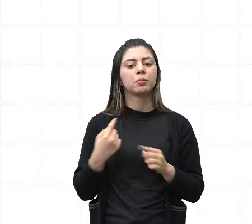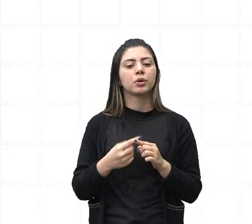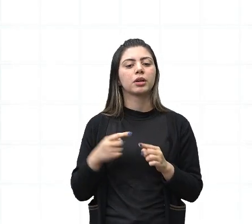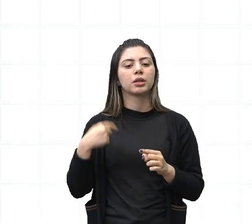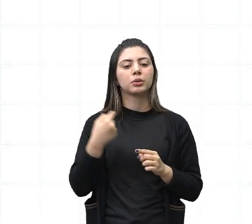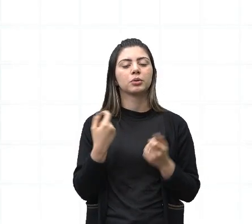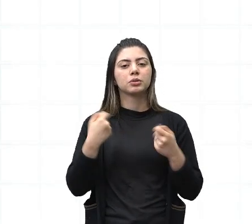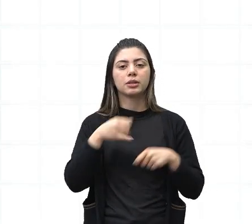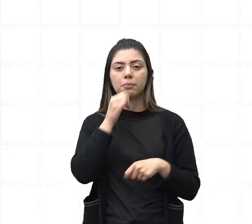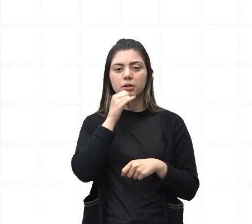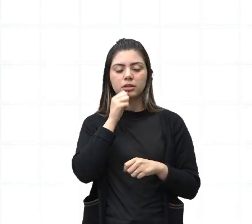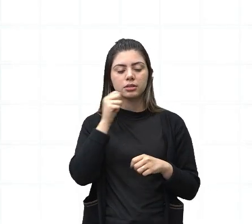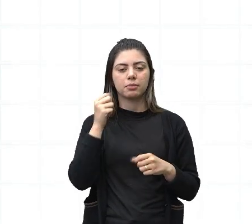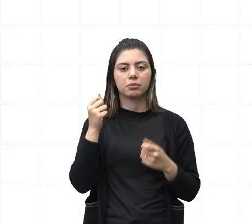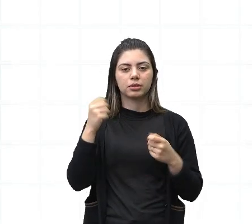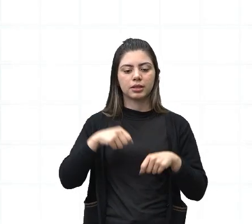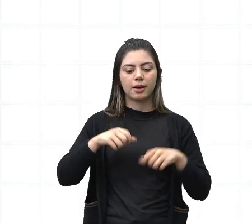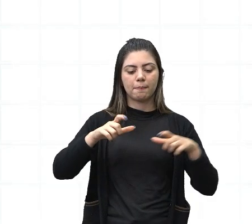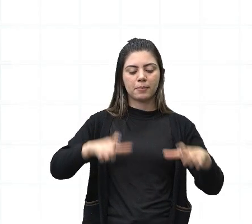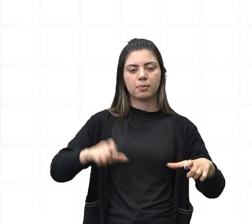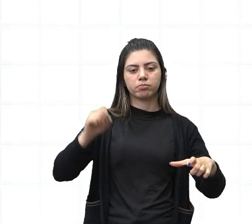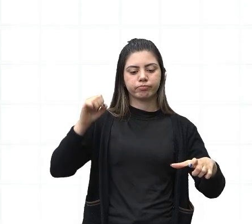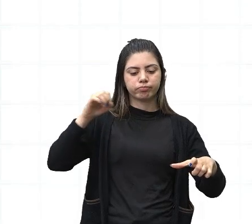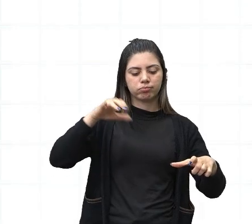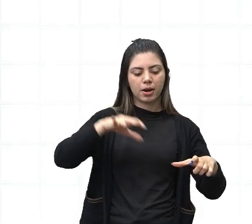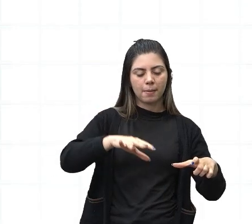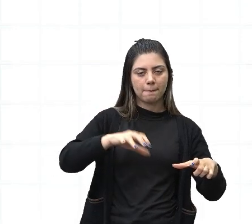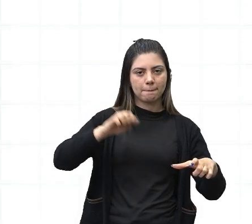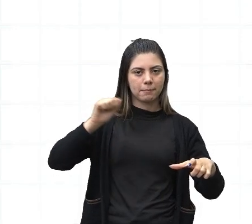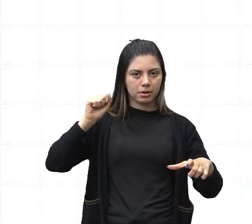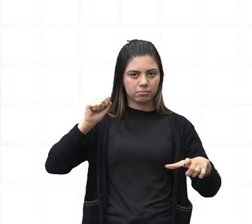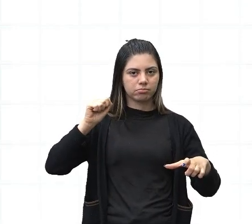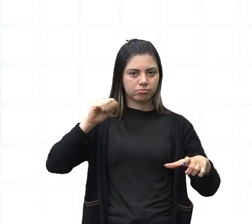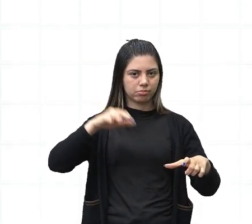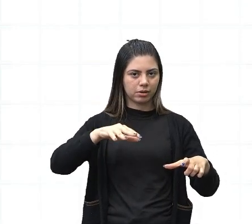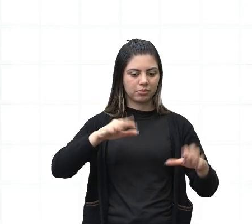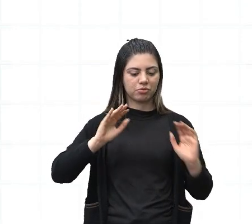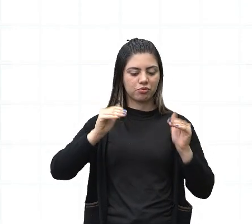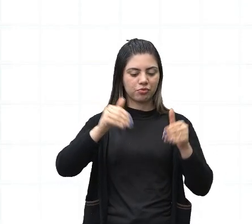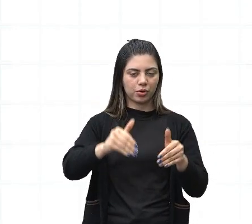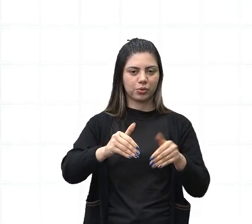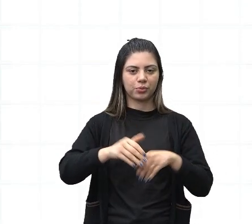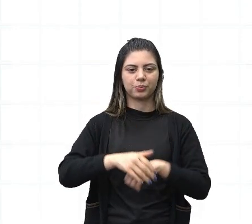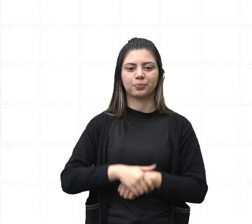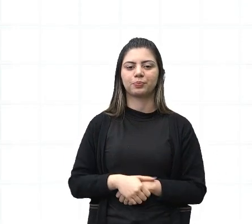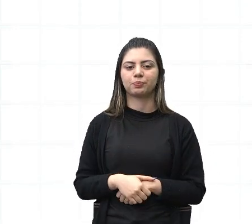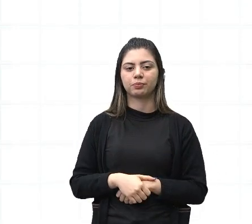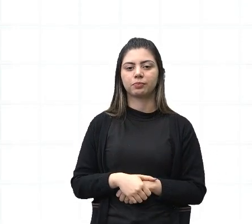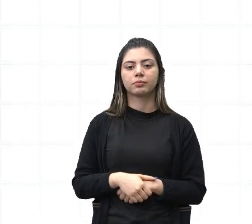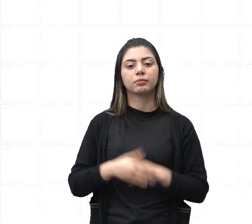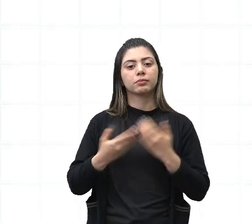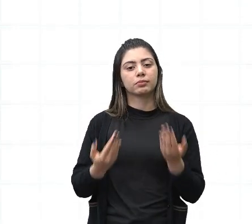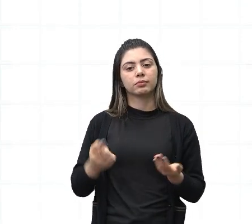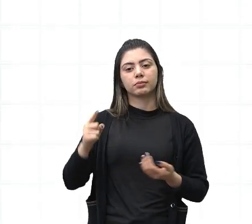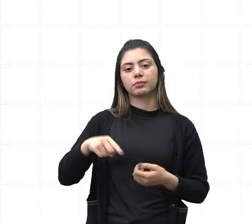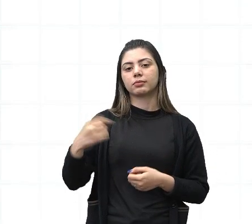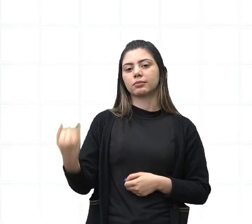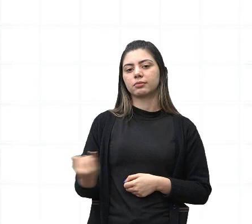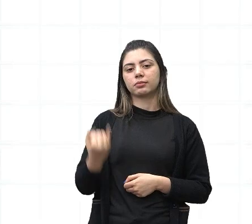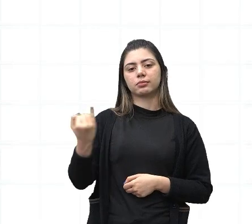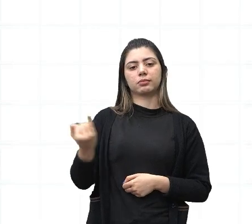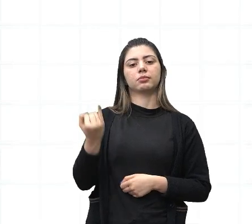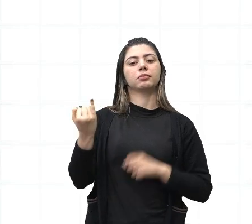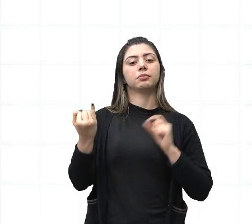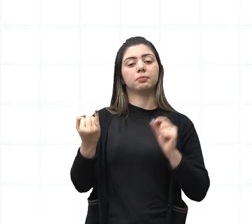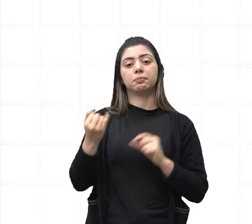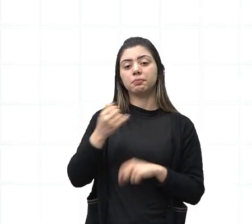ambientar a cena e ampliar as emoções nela exploradas. É fundamental